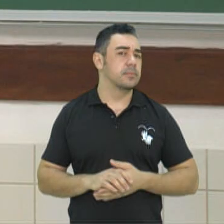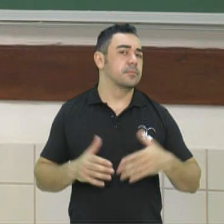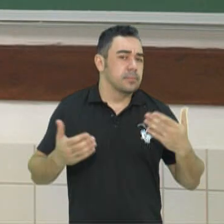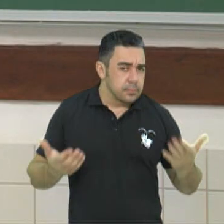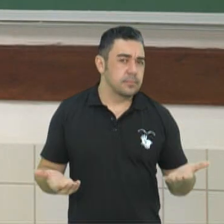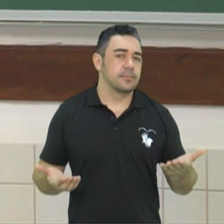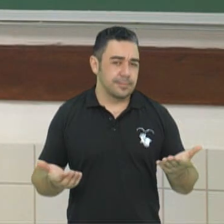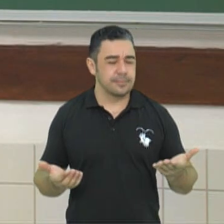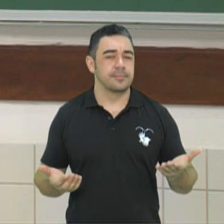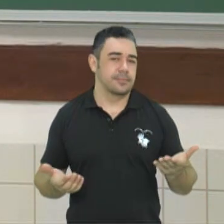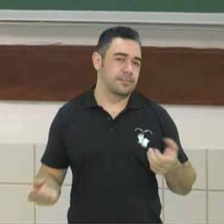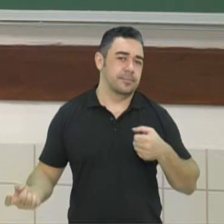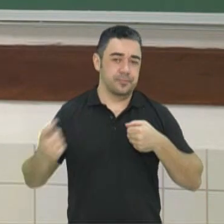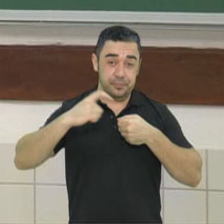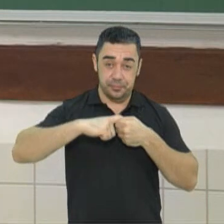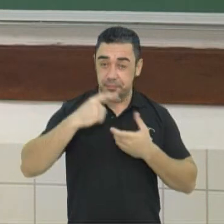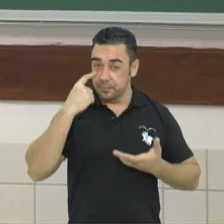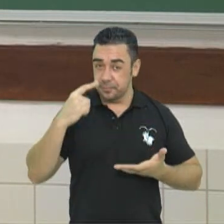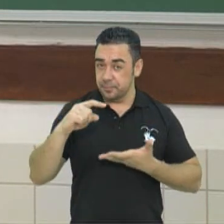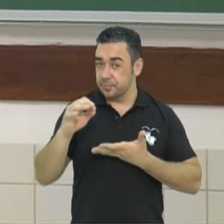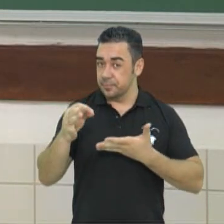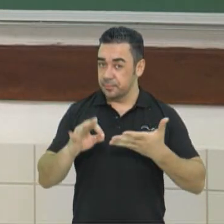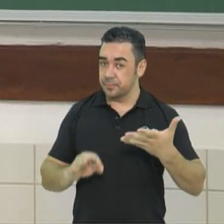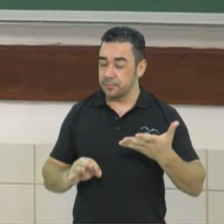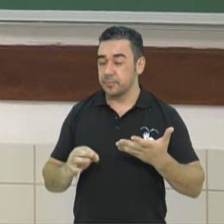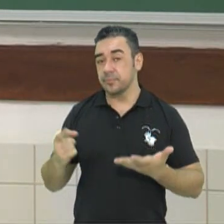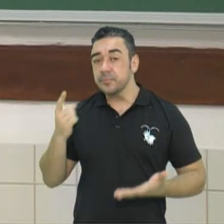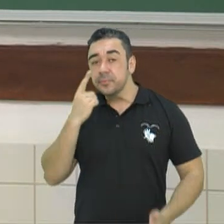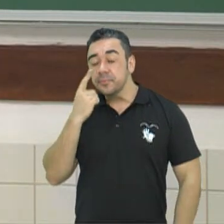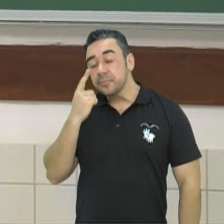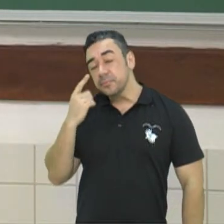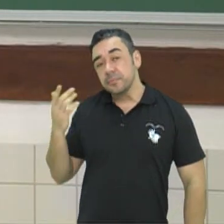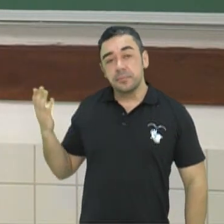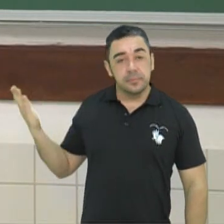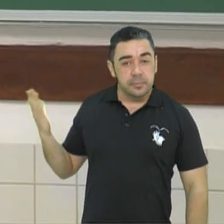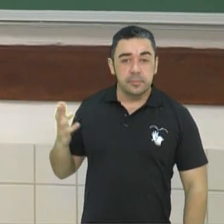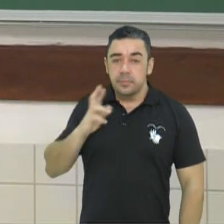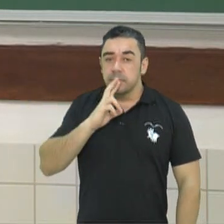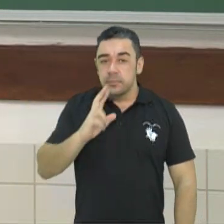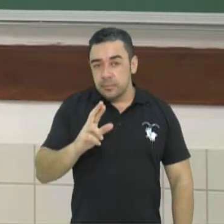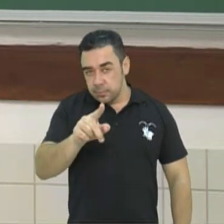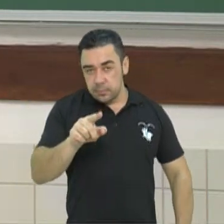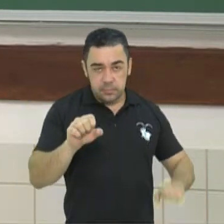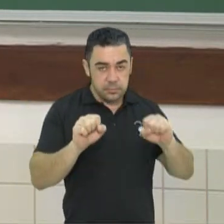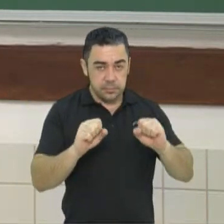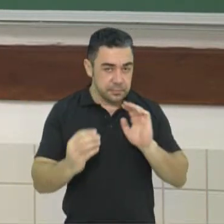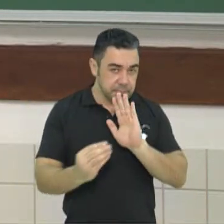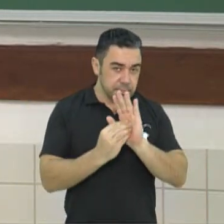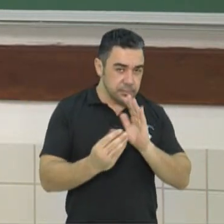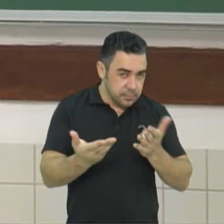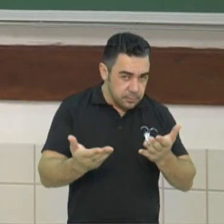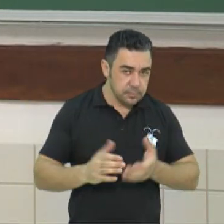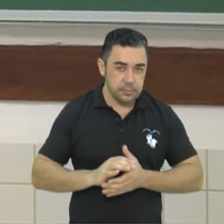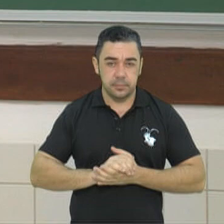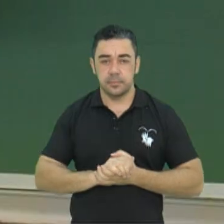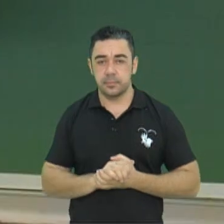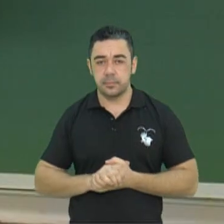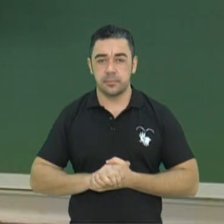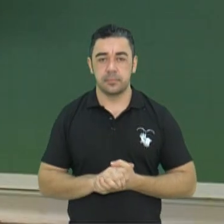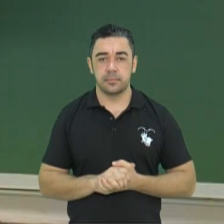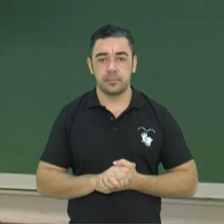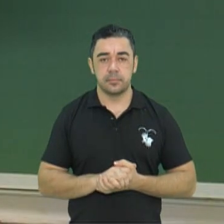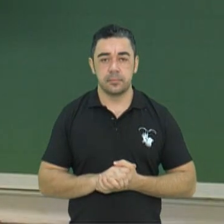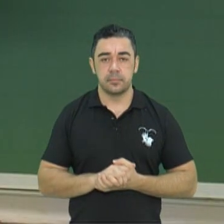Isso aí, pessoal. Então, voltamos. Vamos conferir aqui qual é a resposta que você poderia ter colocado. Então, vê comigo aqui.